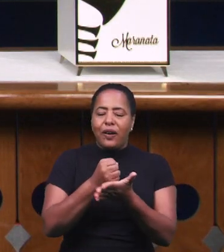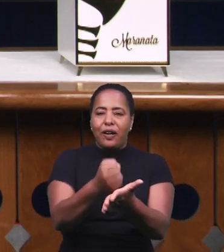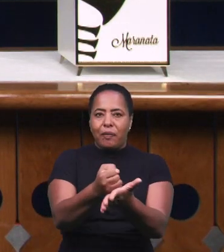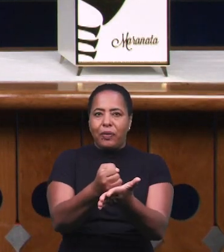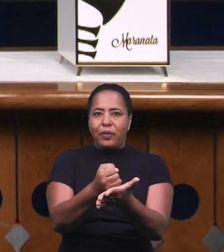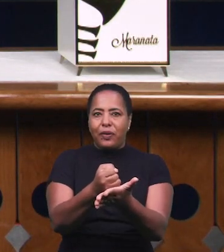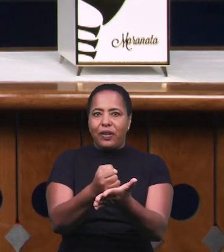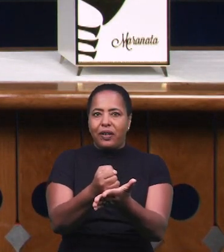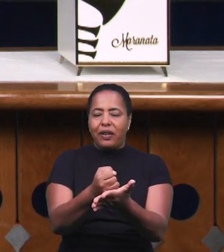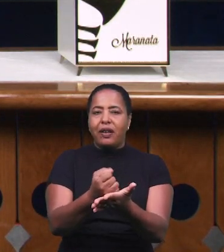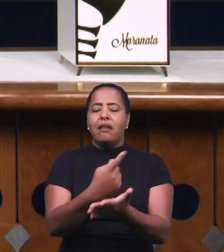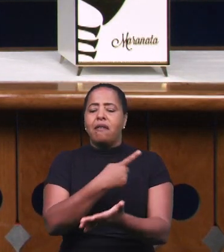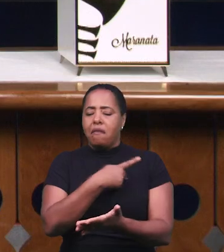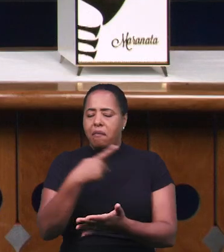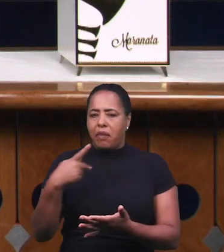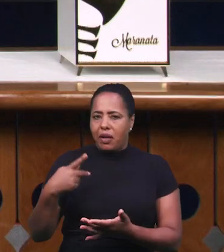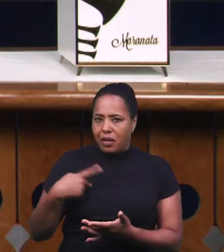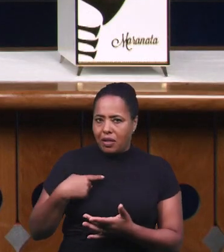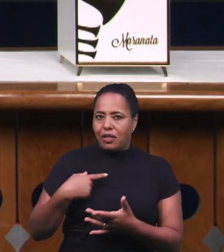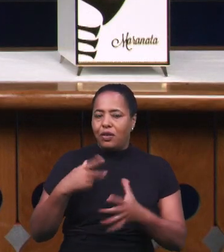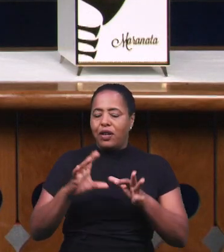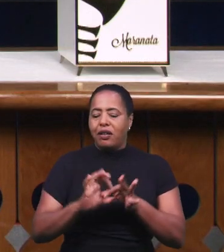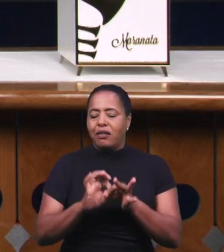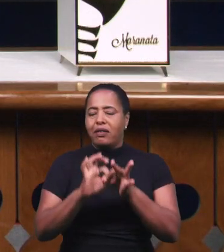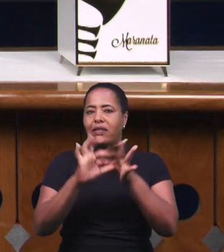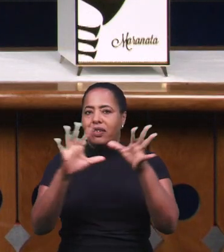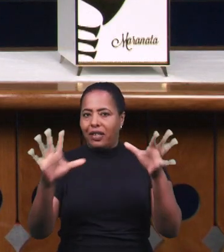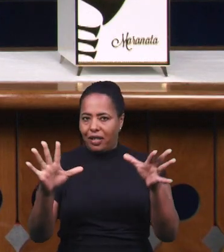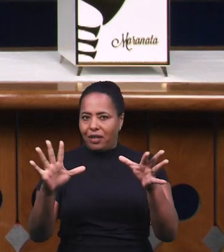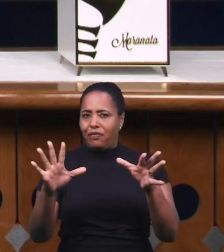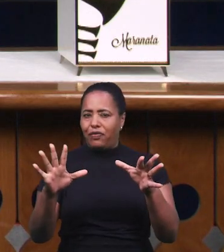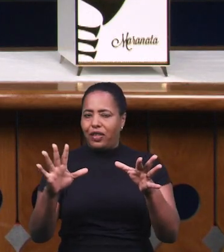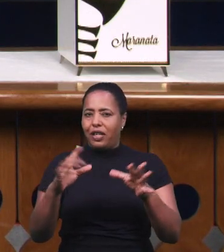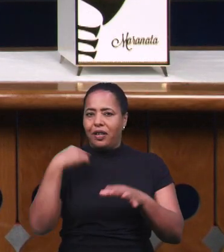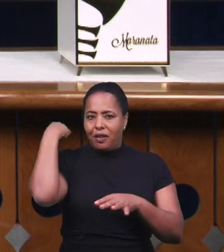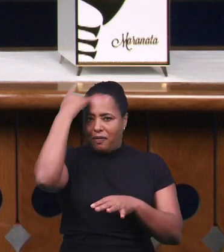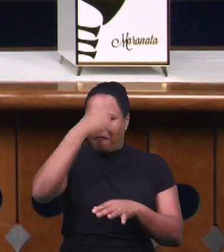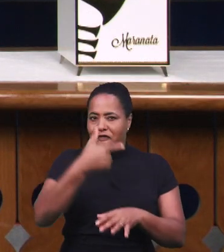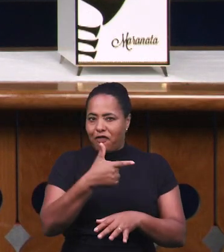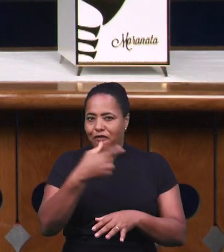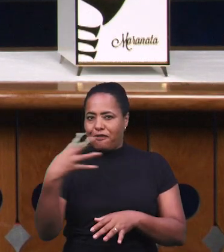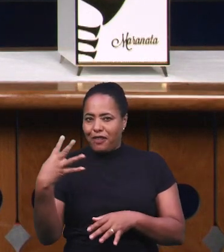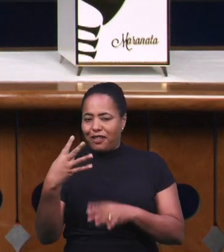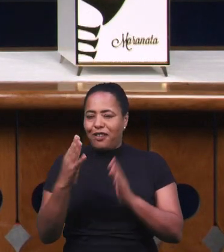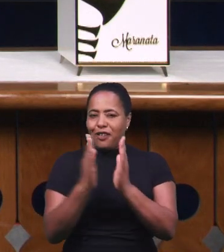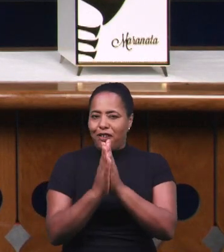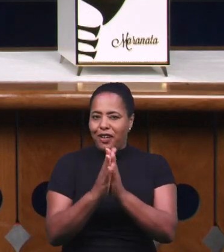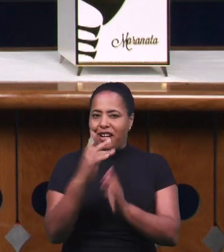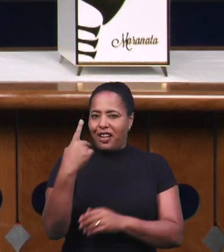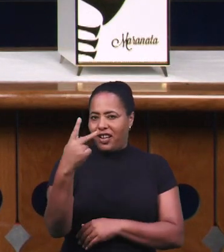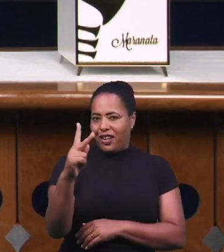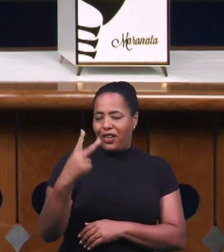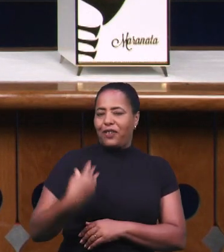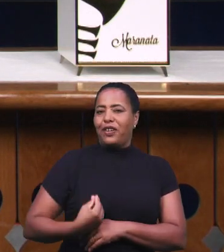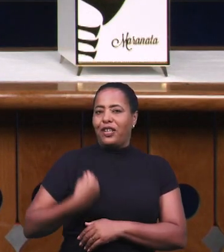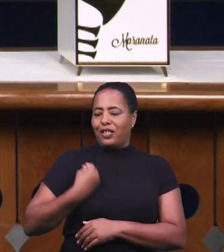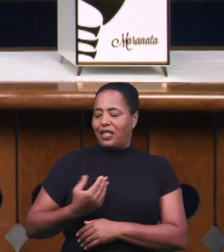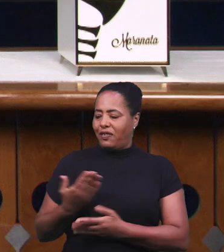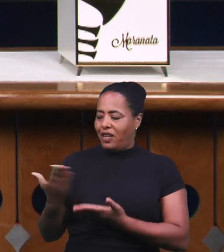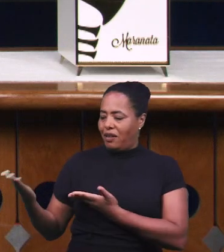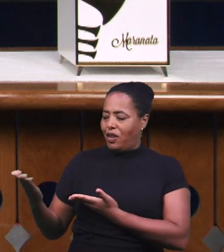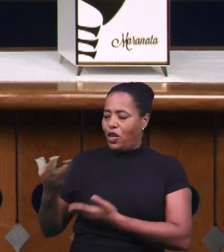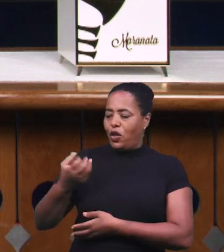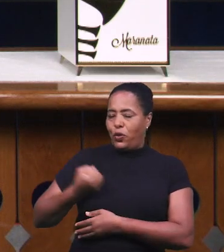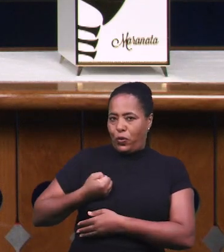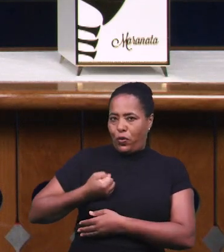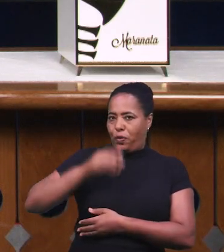assistência, há pastores agora à sua disposição em um plantão constante para orar pela sua vida por esse número